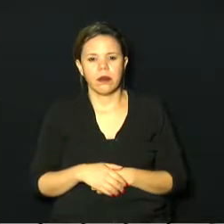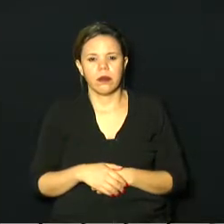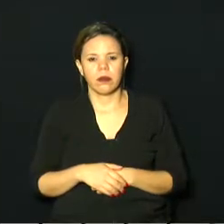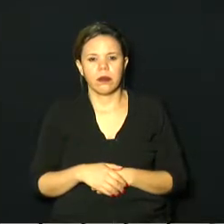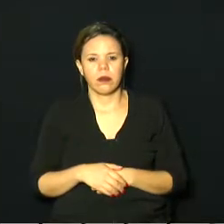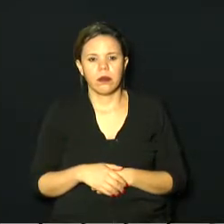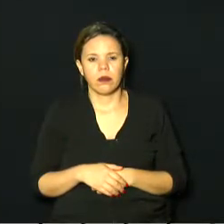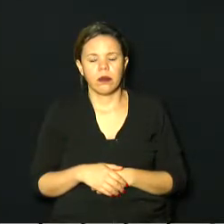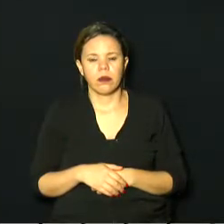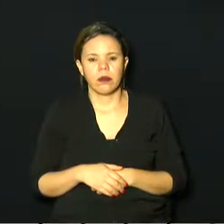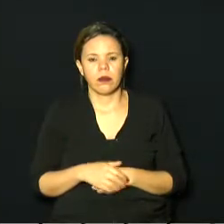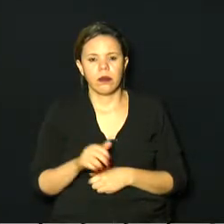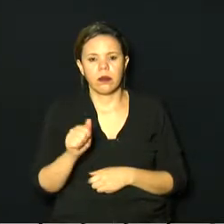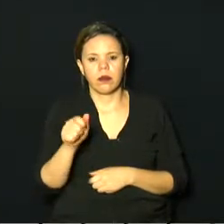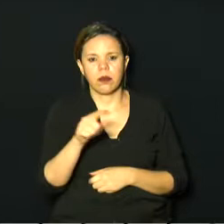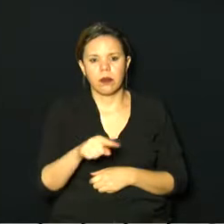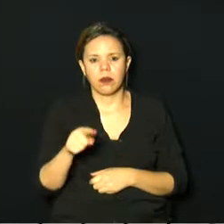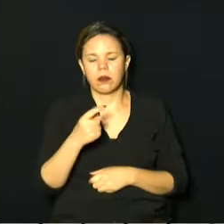cedilha e sem o tio,